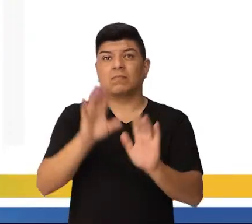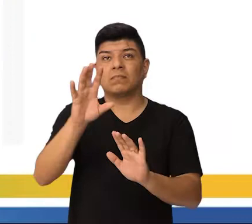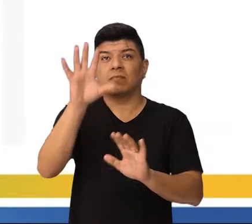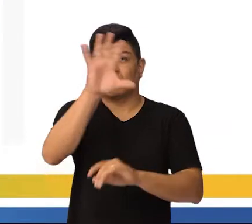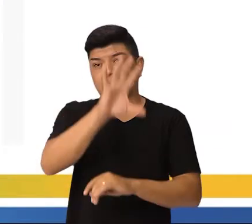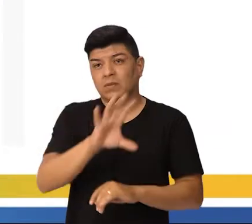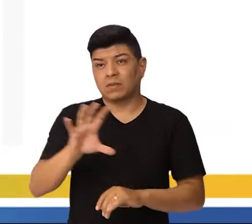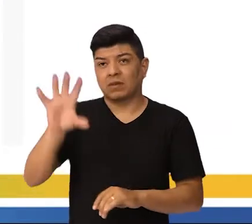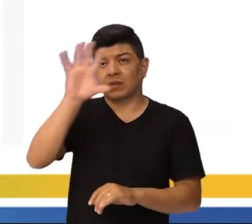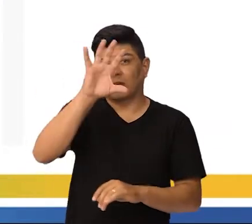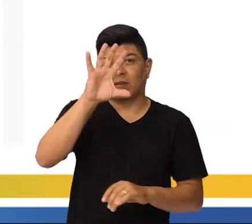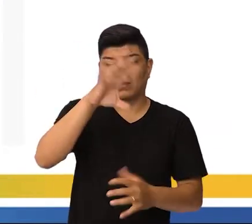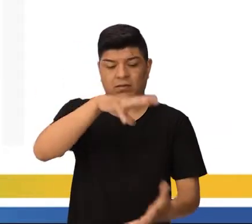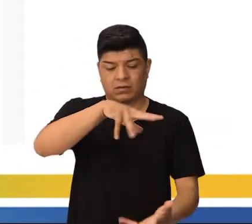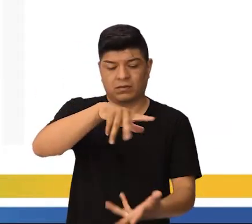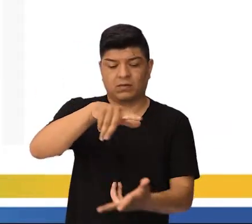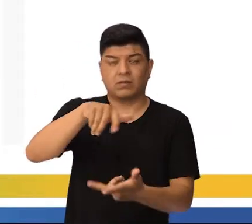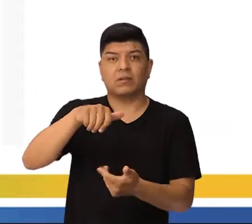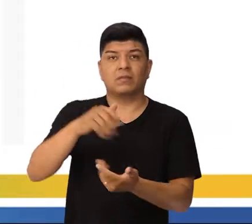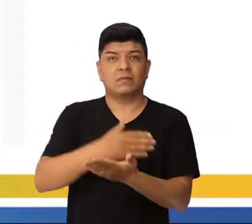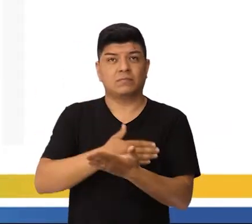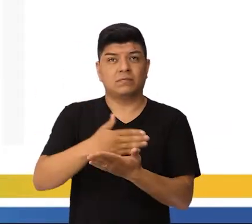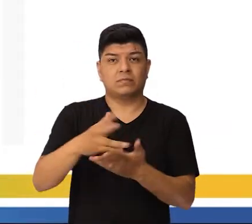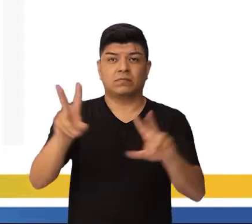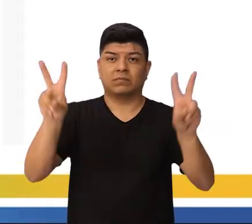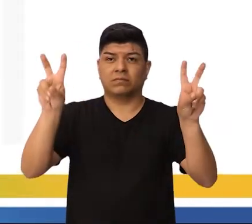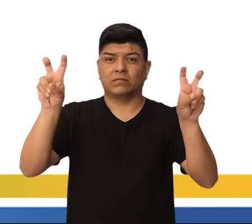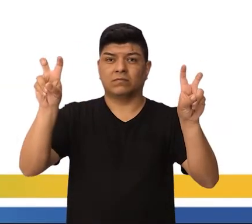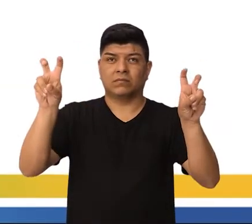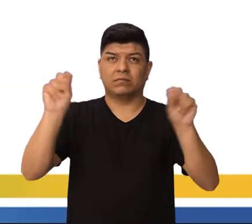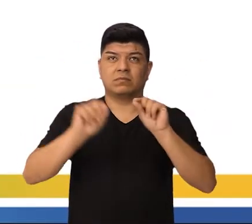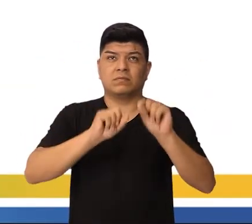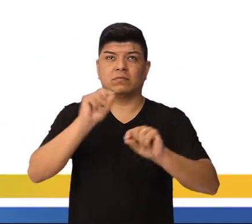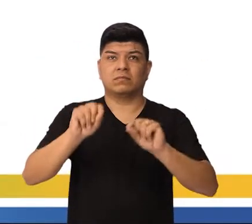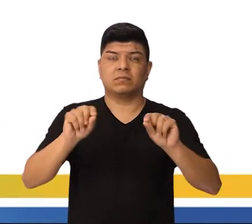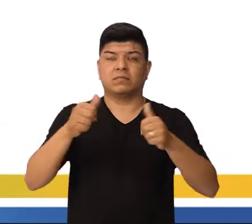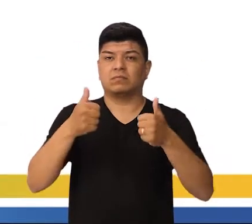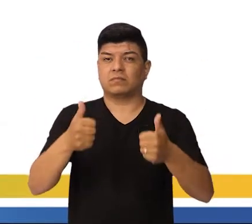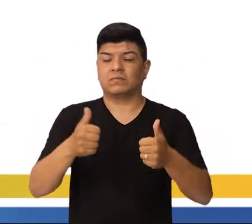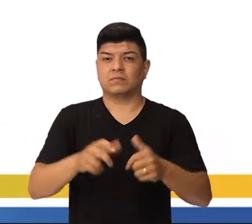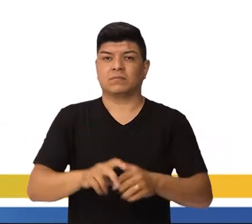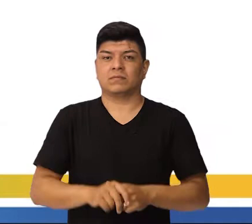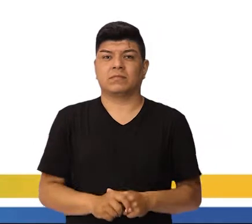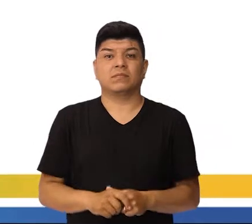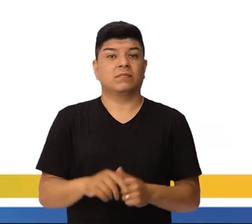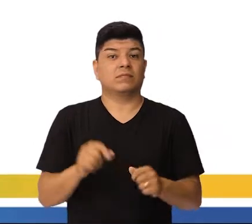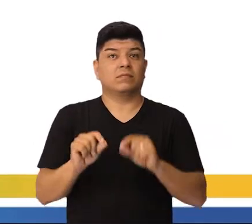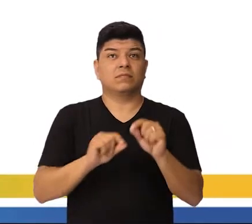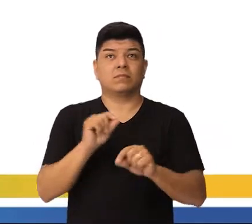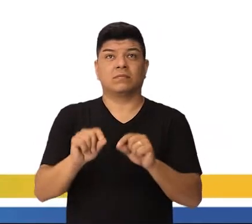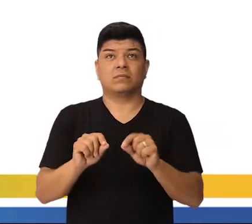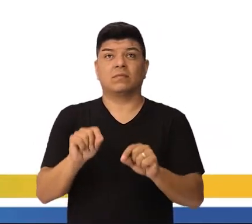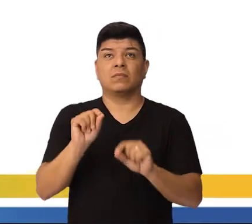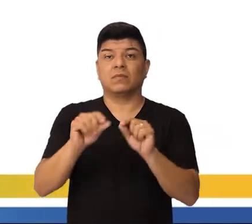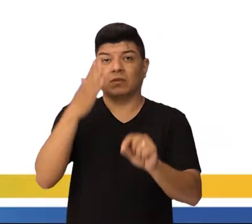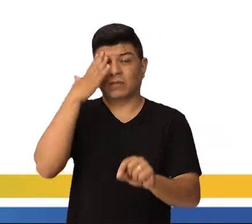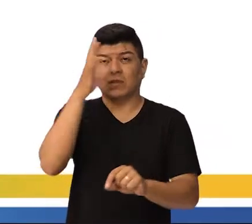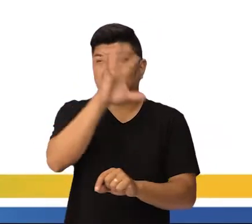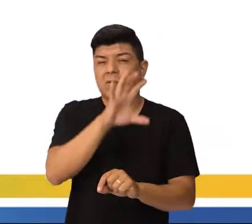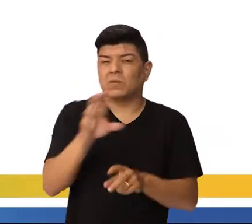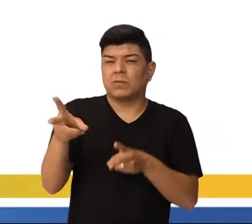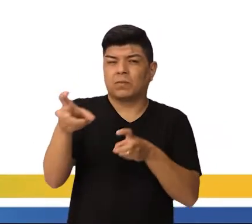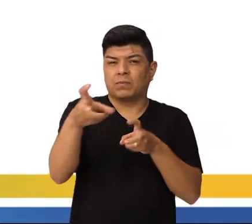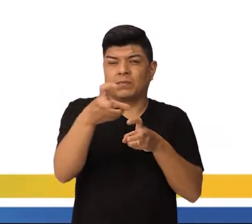climática da Terra, vamos iniciar por essa temática desmembrando esse assunto. Então a dinâmica climática, você já